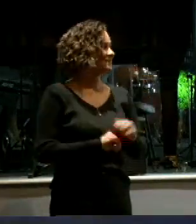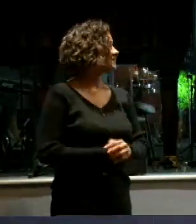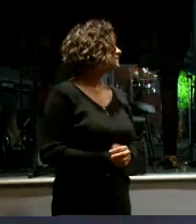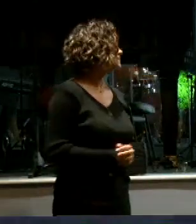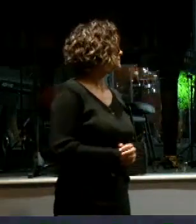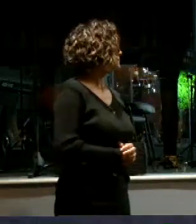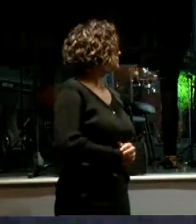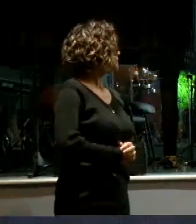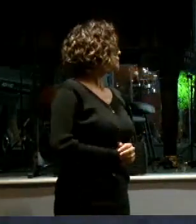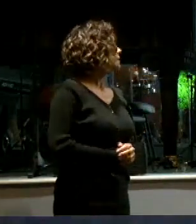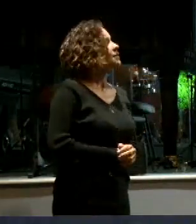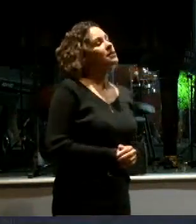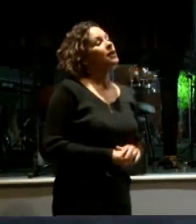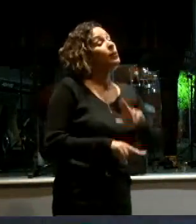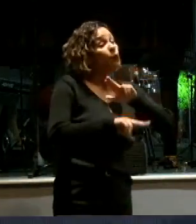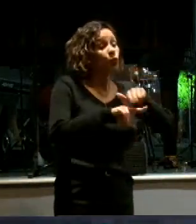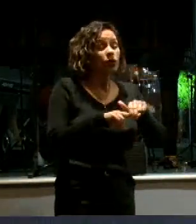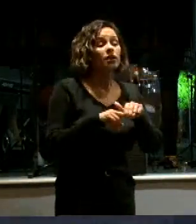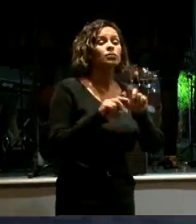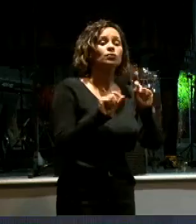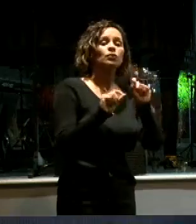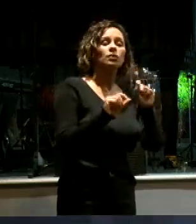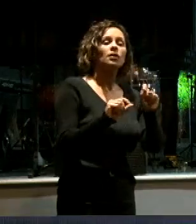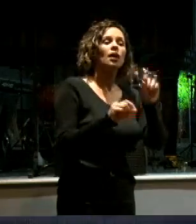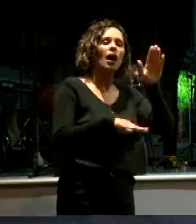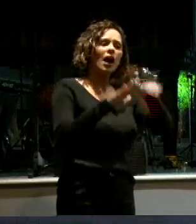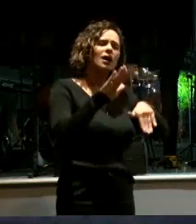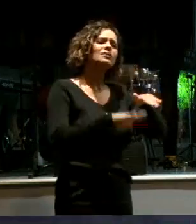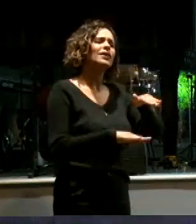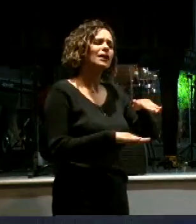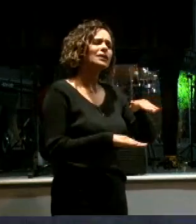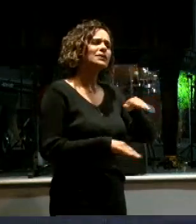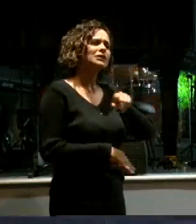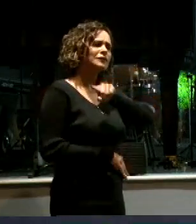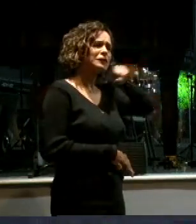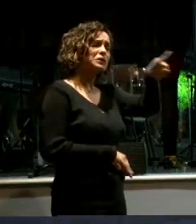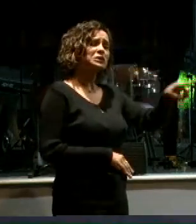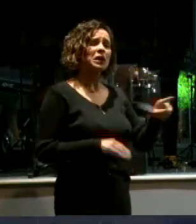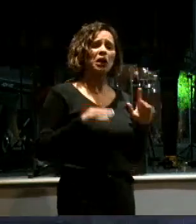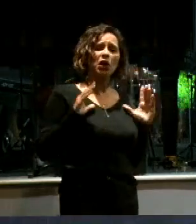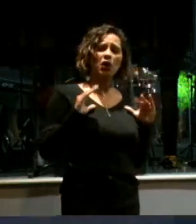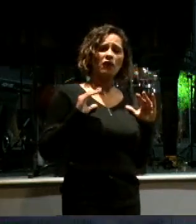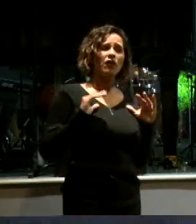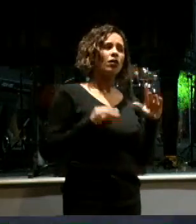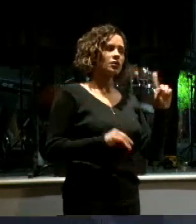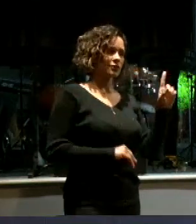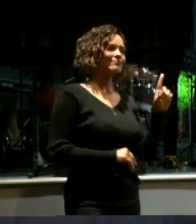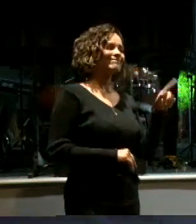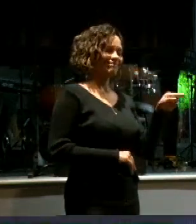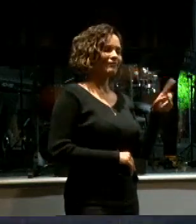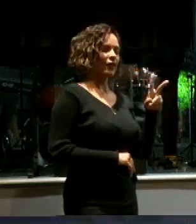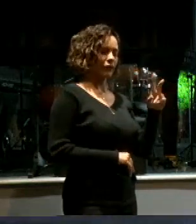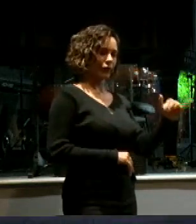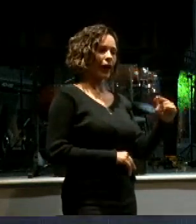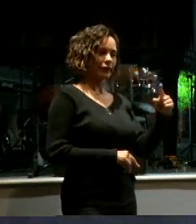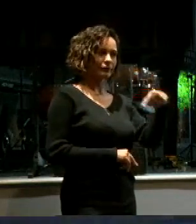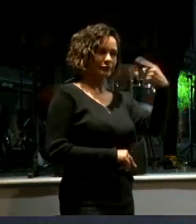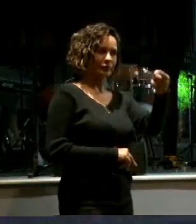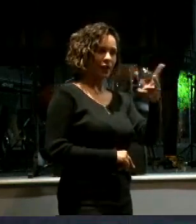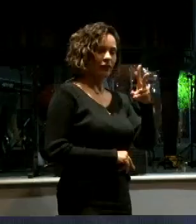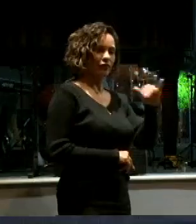É por isso que às vezes Deus vai te conduzir, meu querido, para Mara. Olha para a pessoa do teu lado e diga assim: não dá para escapar de Mara.